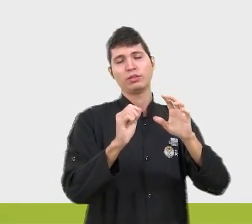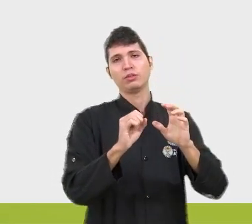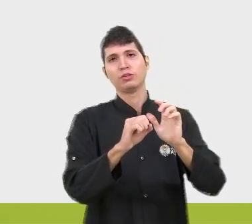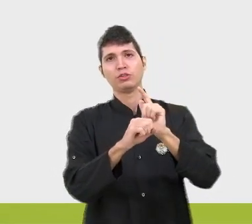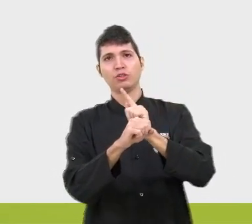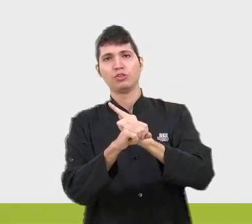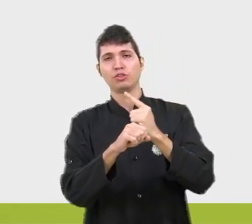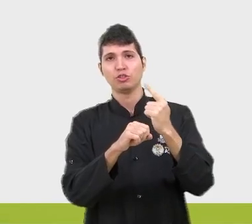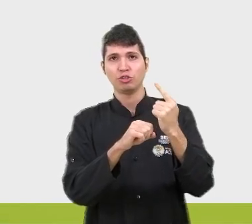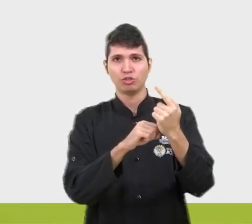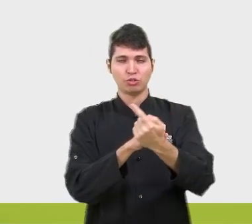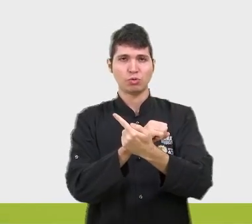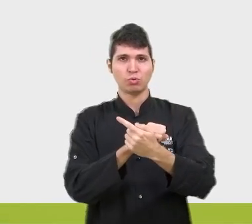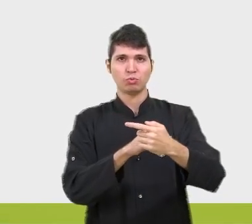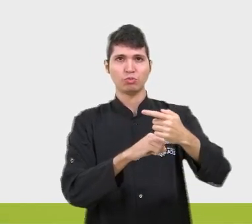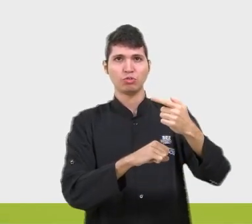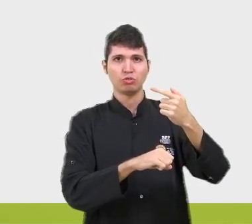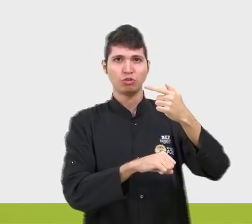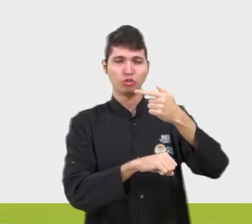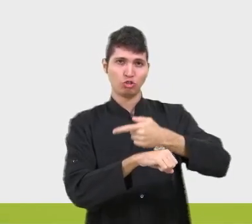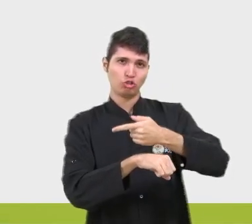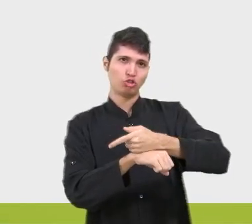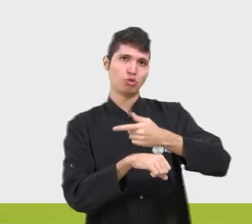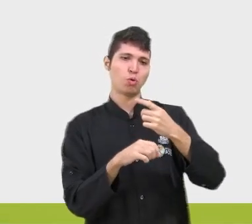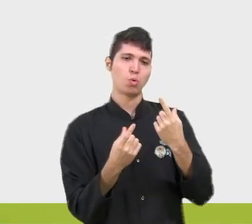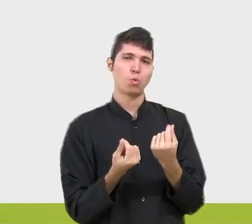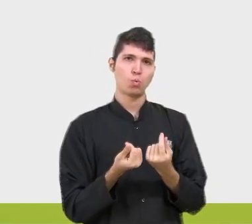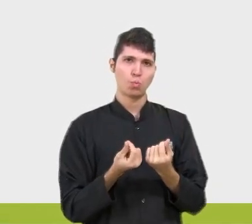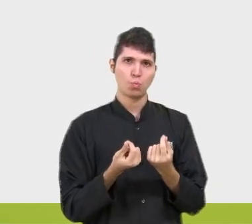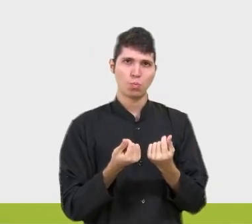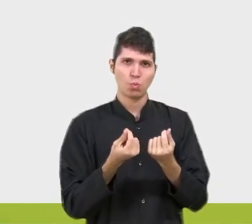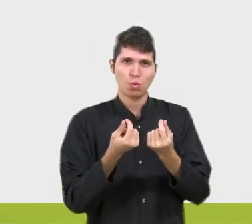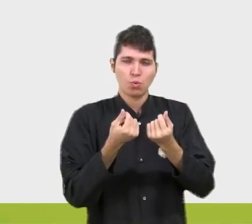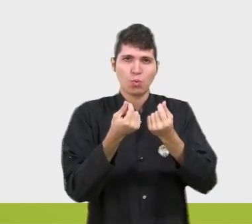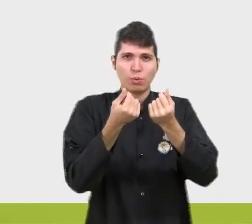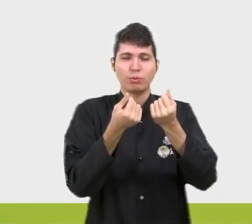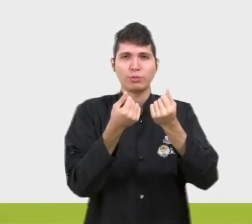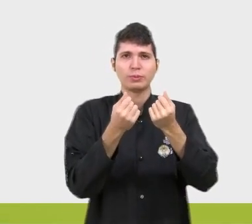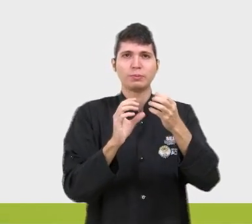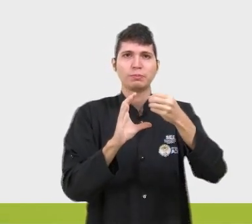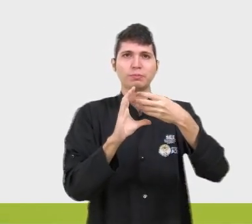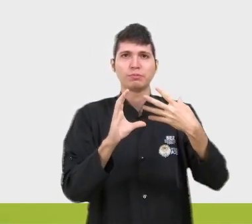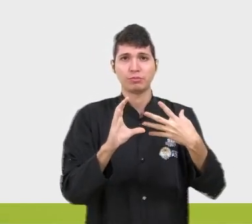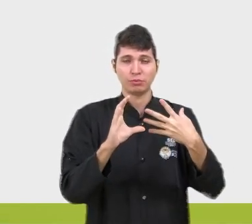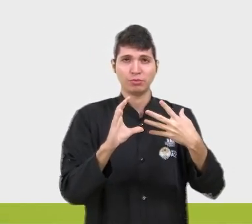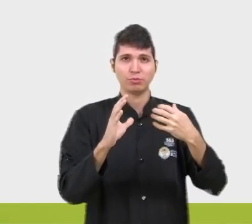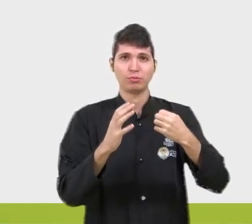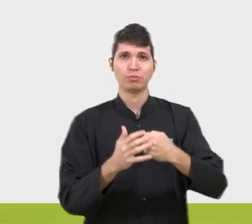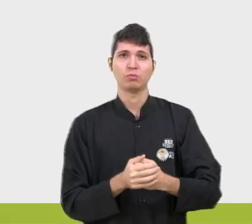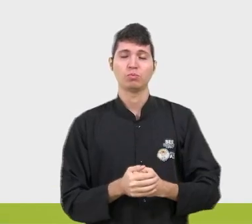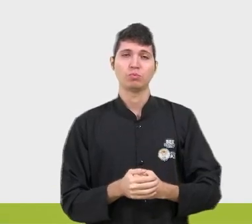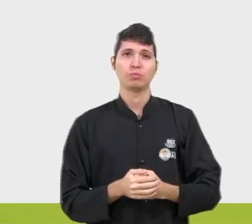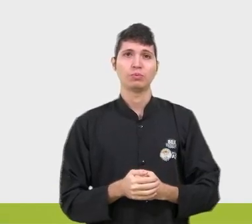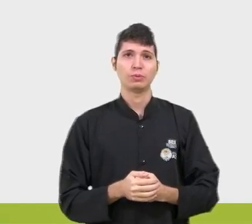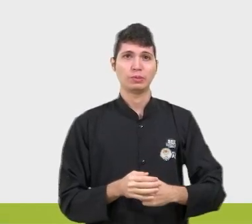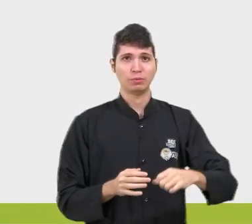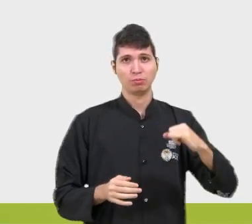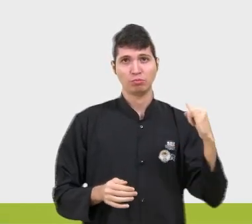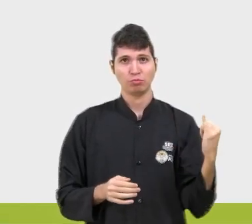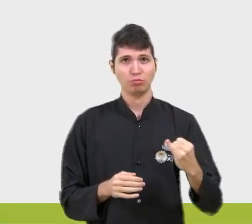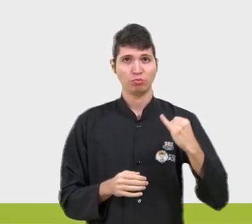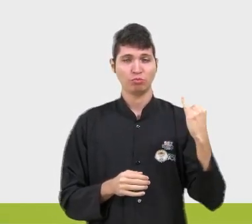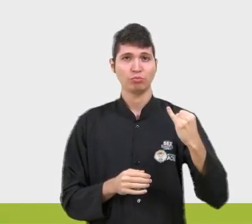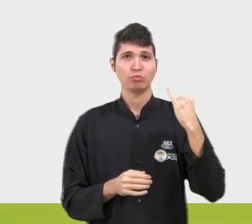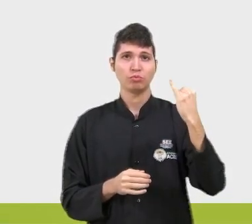geoeconômica. Os estados que integram essas regiões apresentam várias características em comum. No entanto, é necessário ressaltar que não